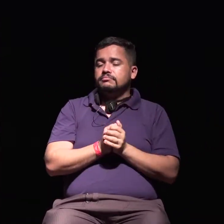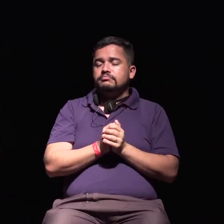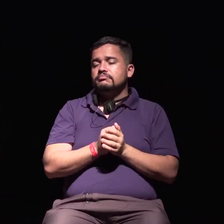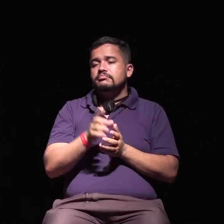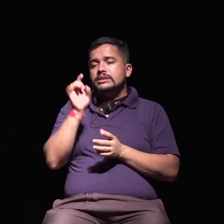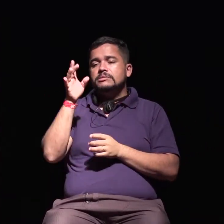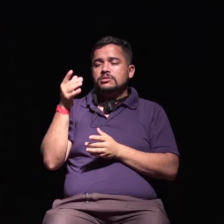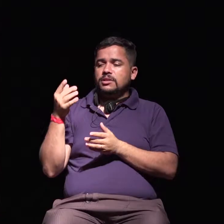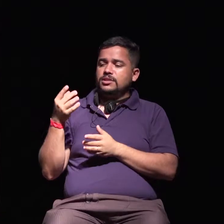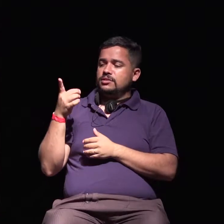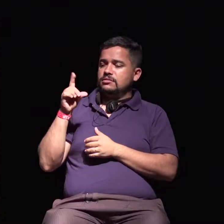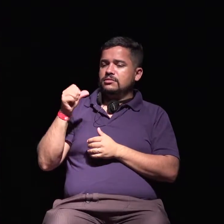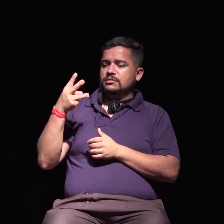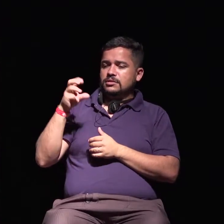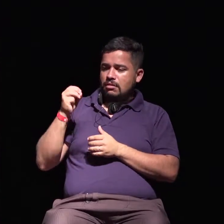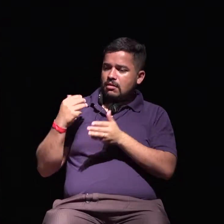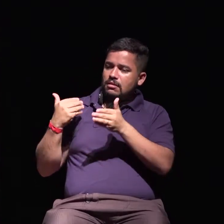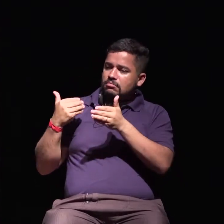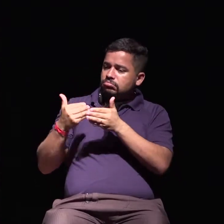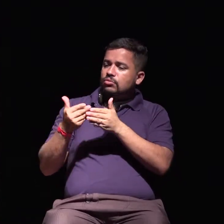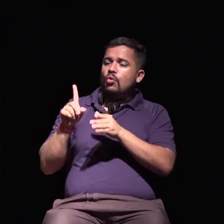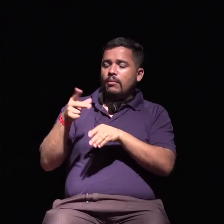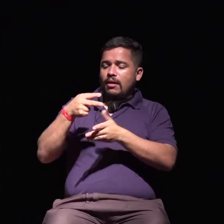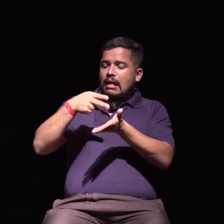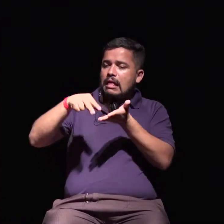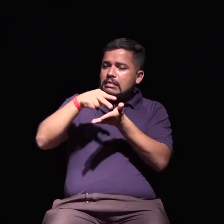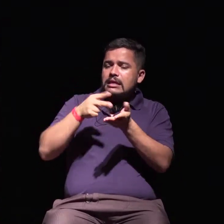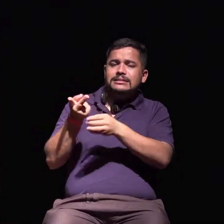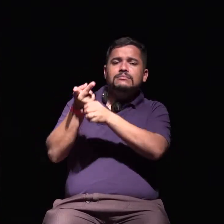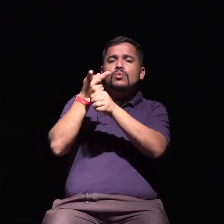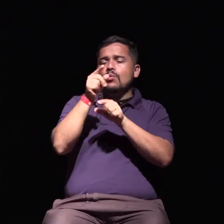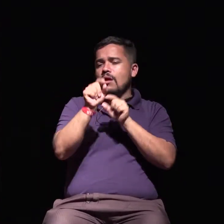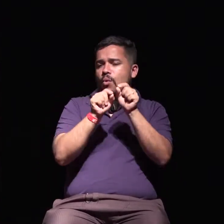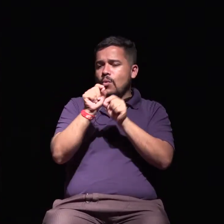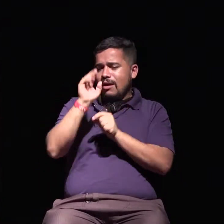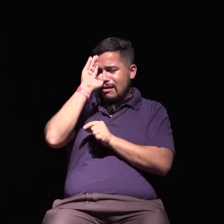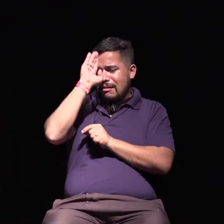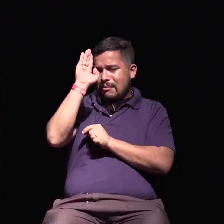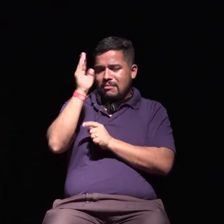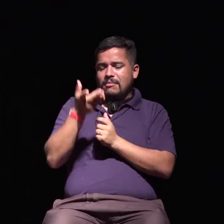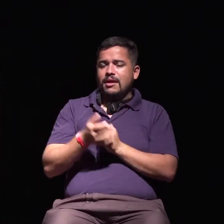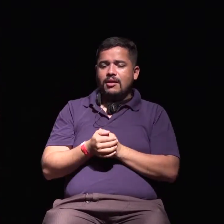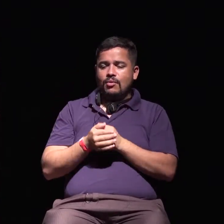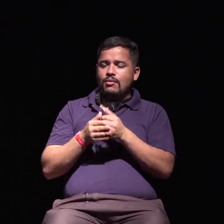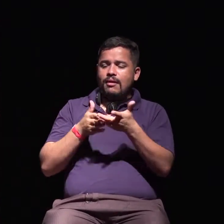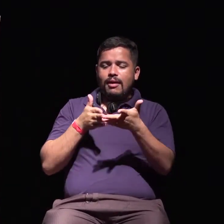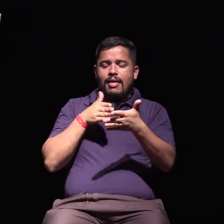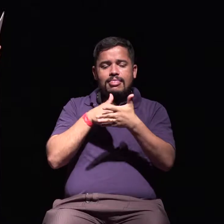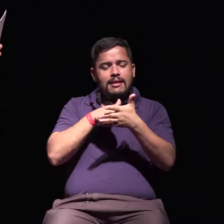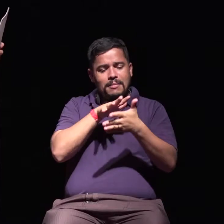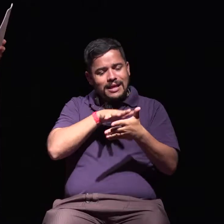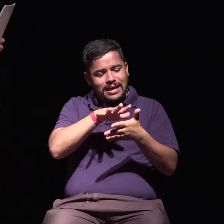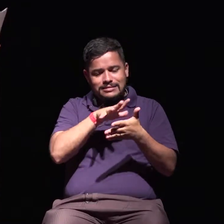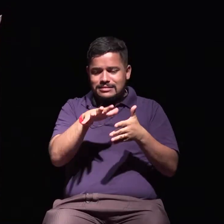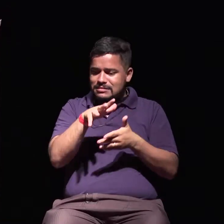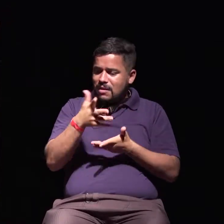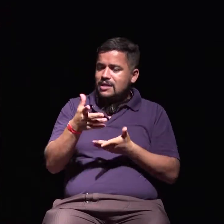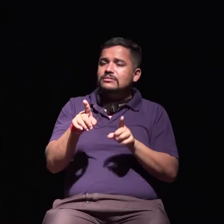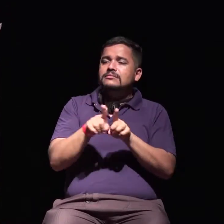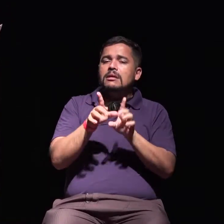a partir dos anos 30, quando a dança busca uma substância primeira como forma de delimitar seu espaço autônomo